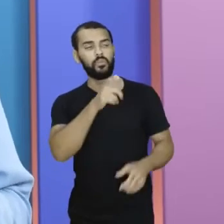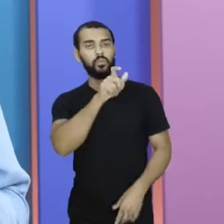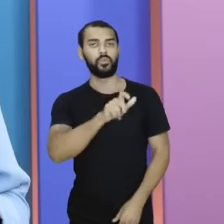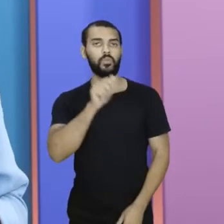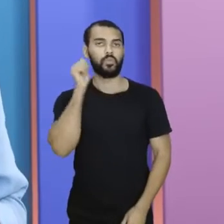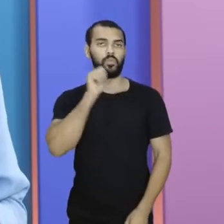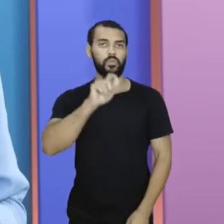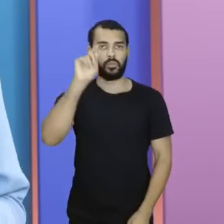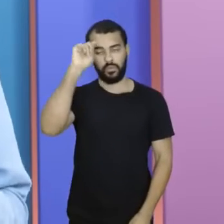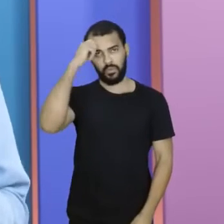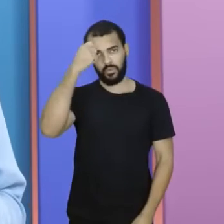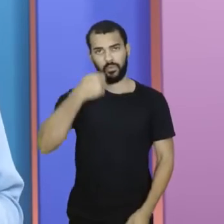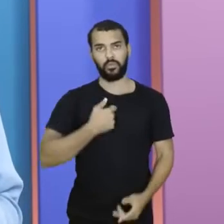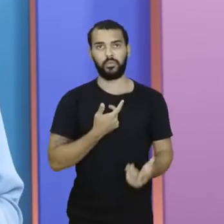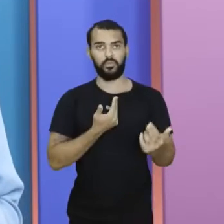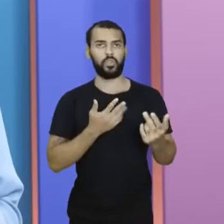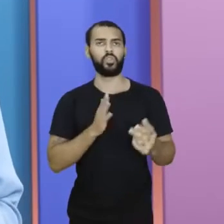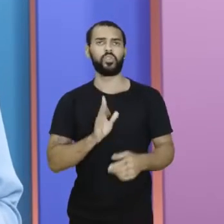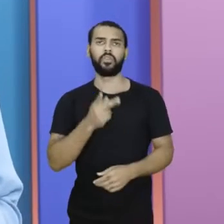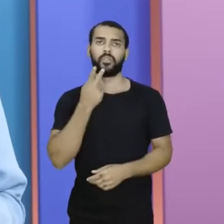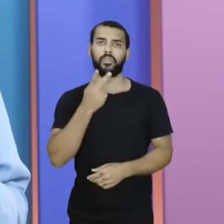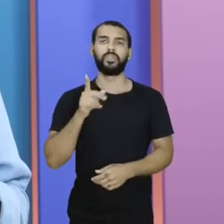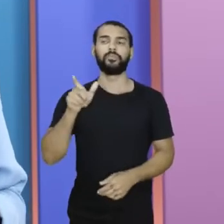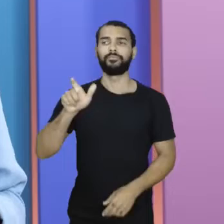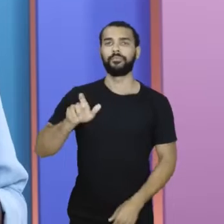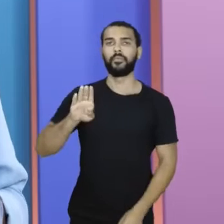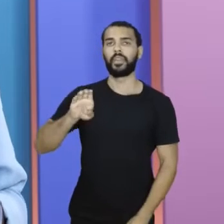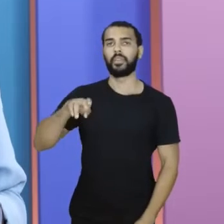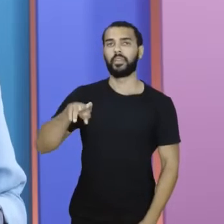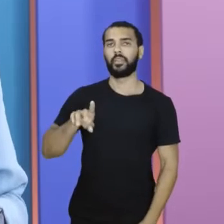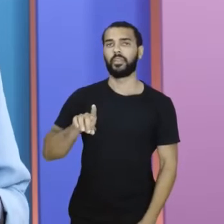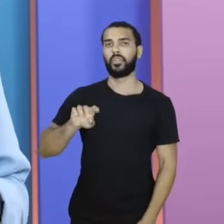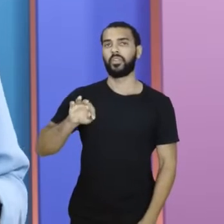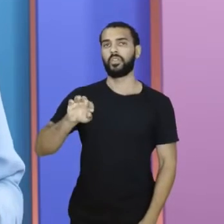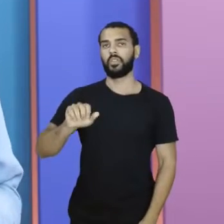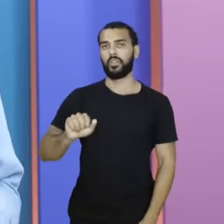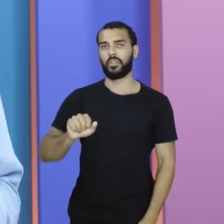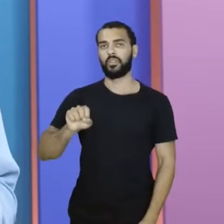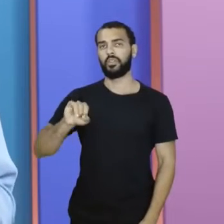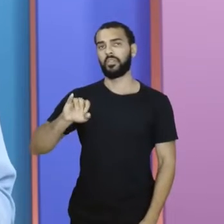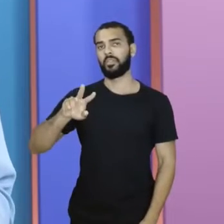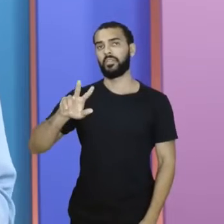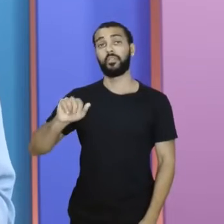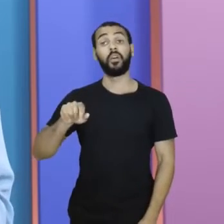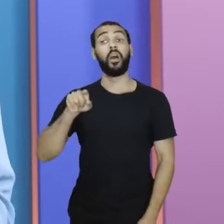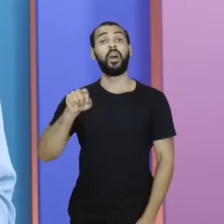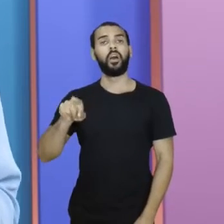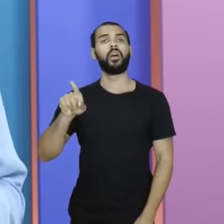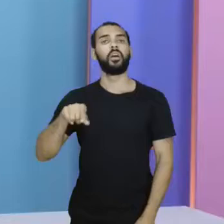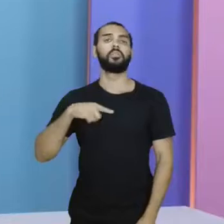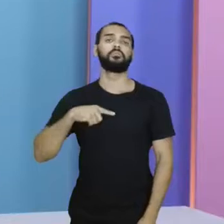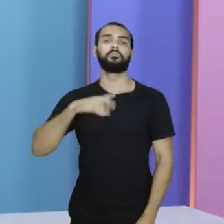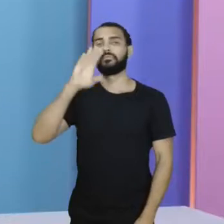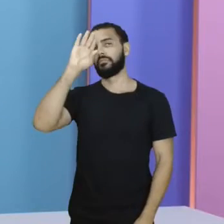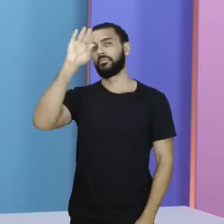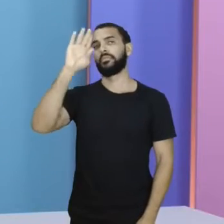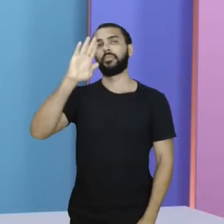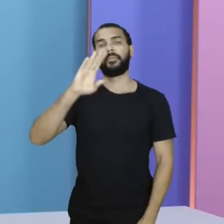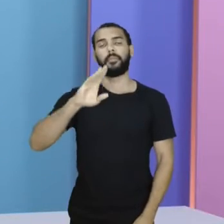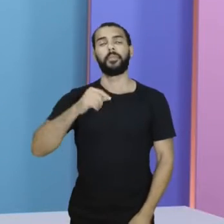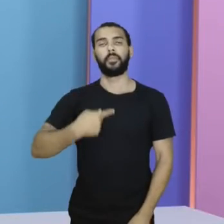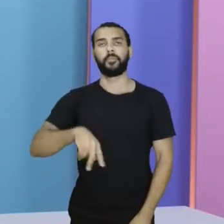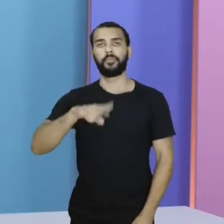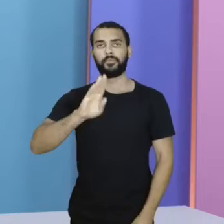como eu, que já dei o exemplo aqui, Benedita da Silva, ser uma parlamentar fundamental para o Brasil. Então, eu me